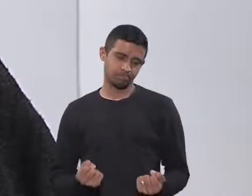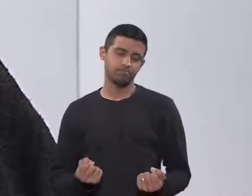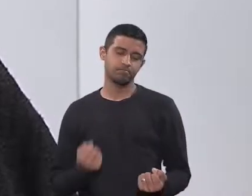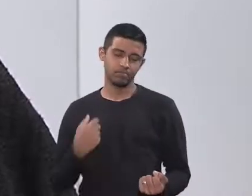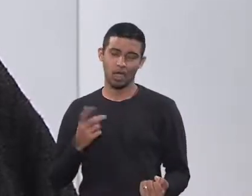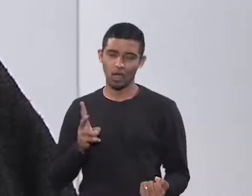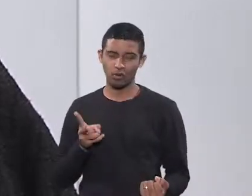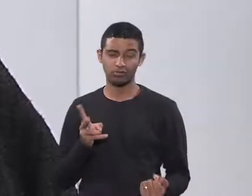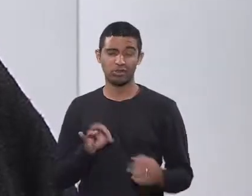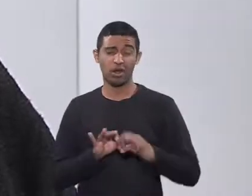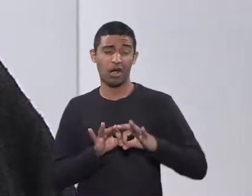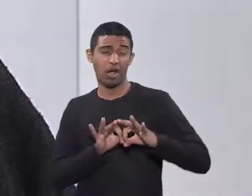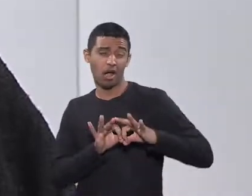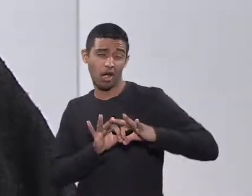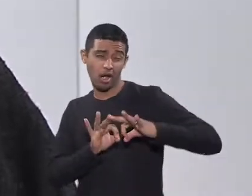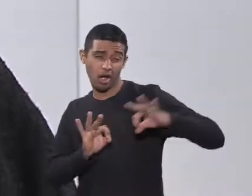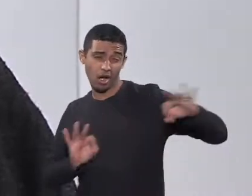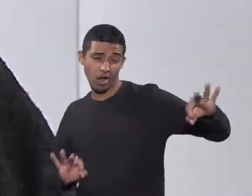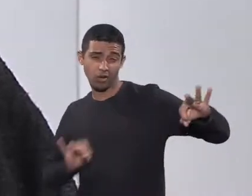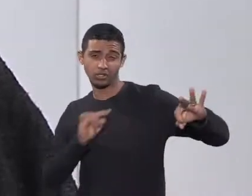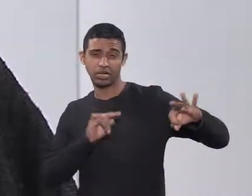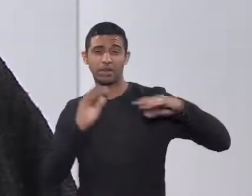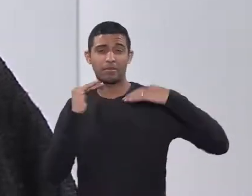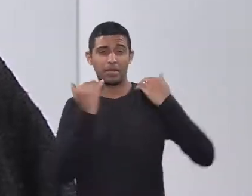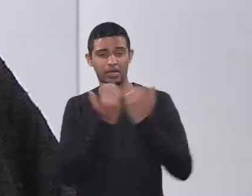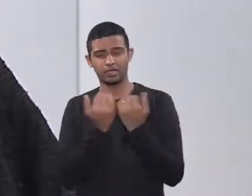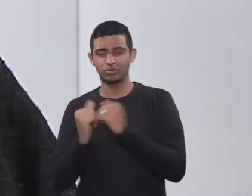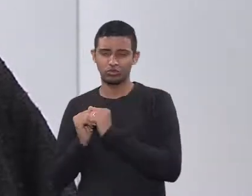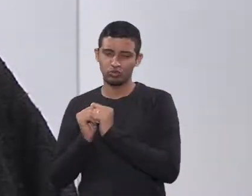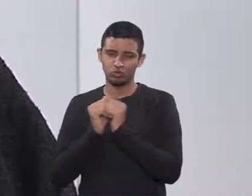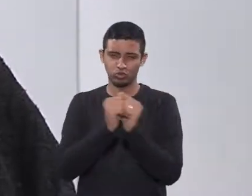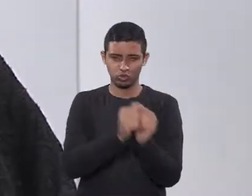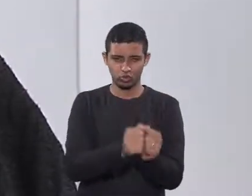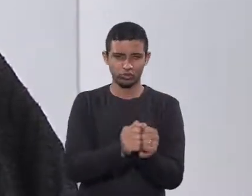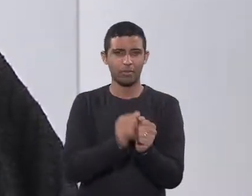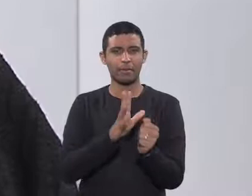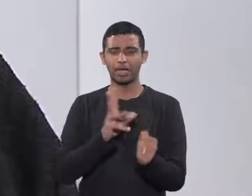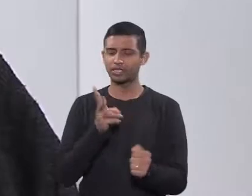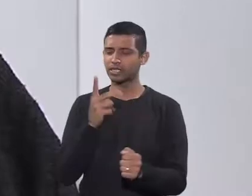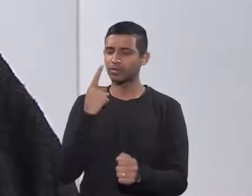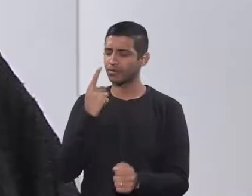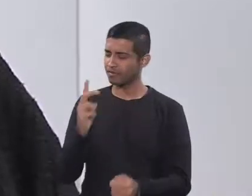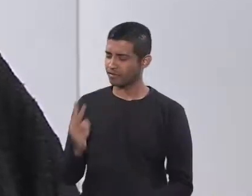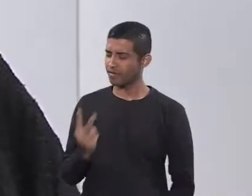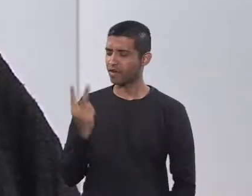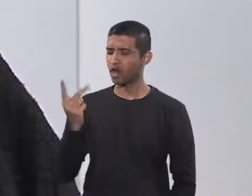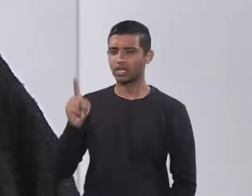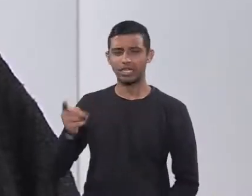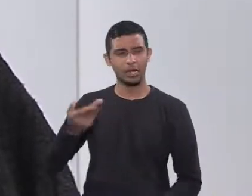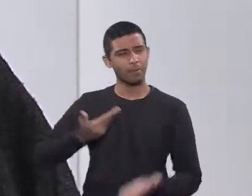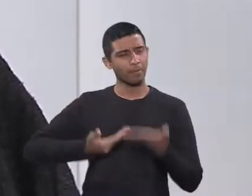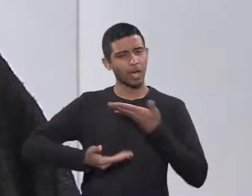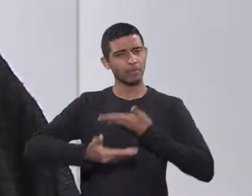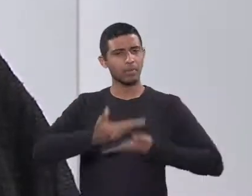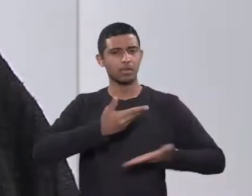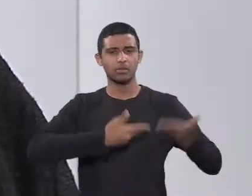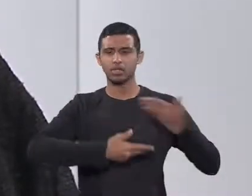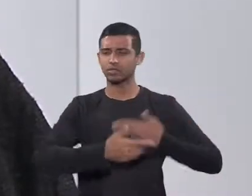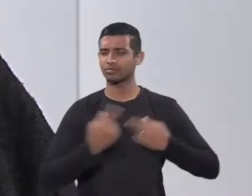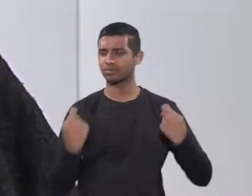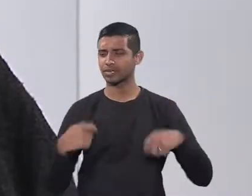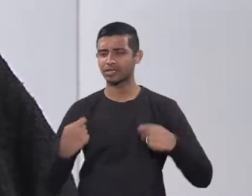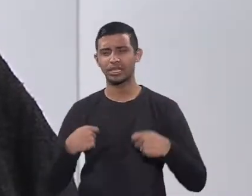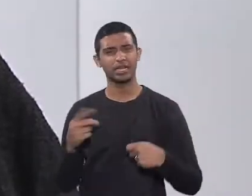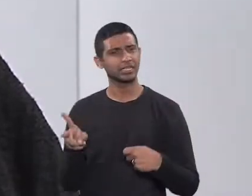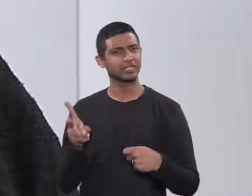levando em locais mais distantes, mas sempre valorizando essa parte dele participar. Ele sempre